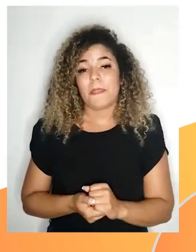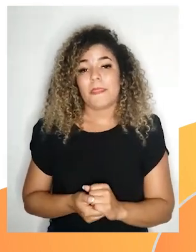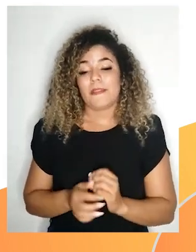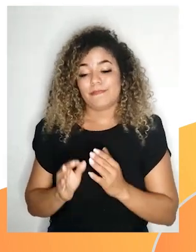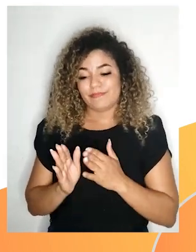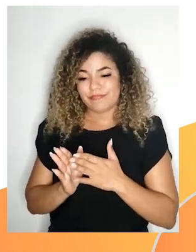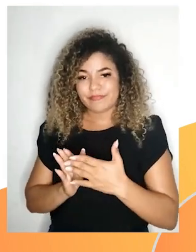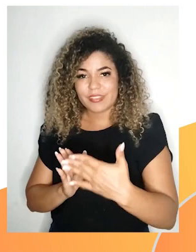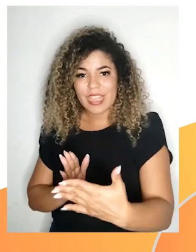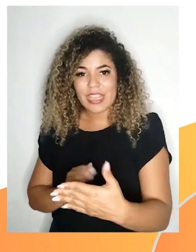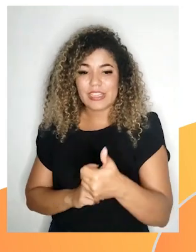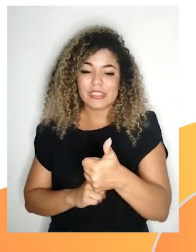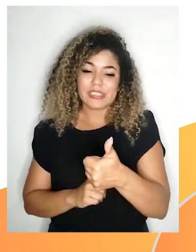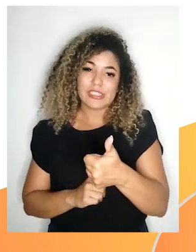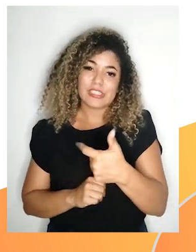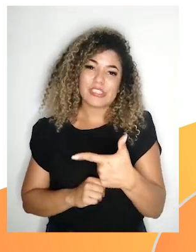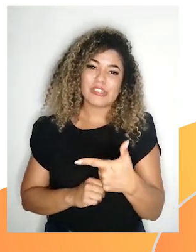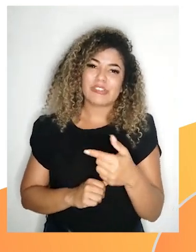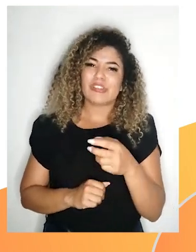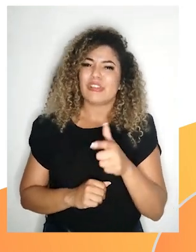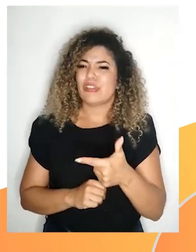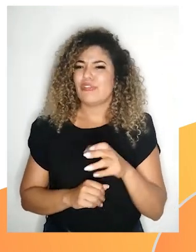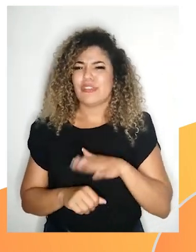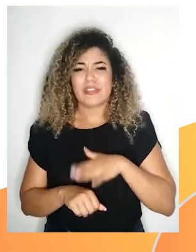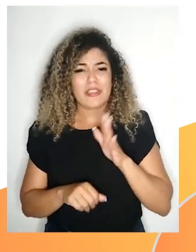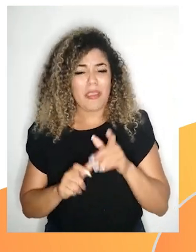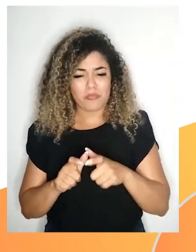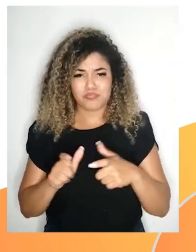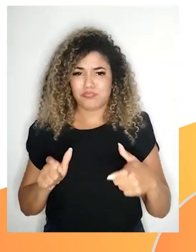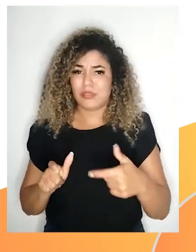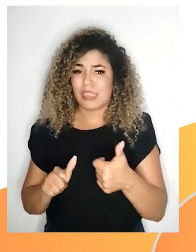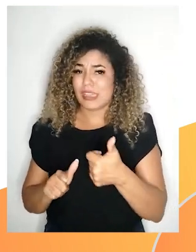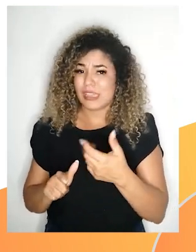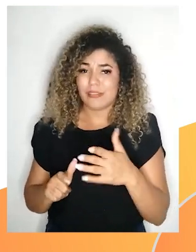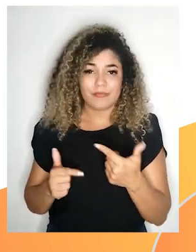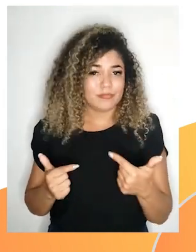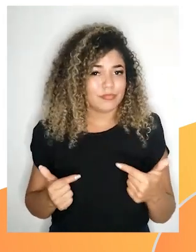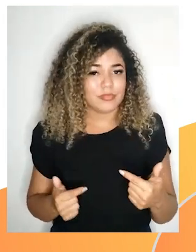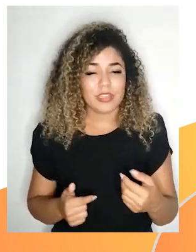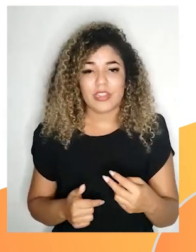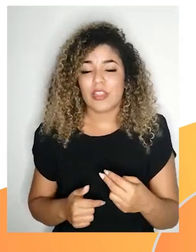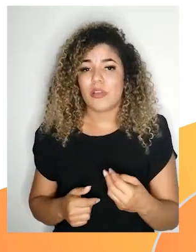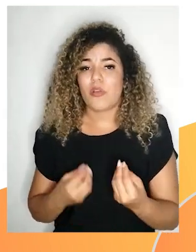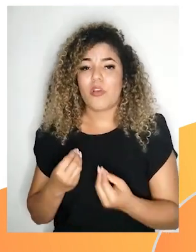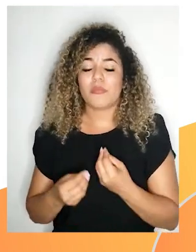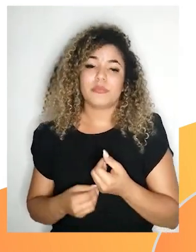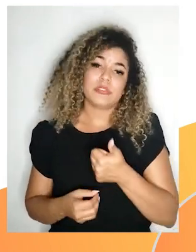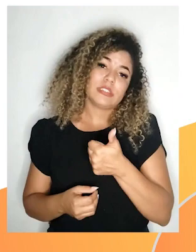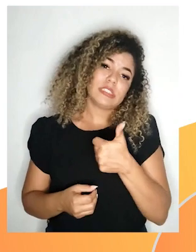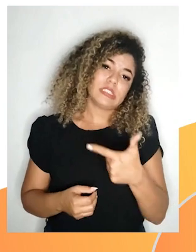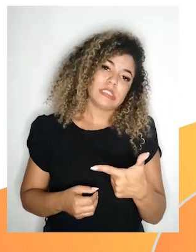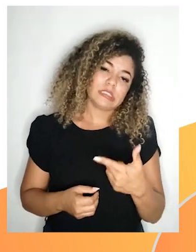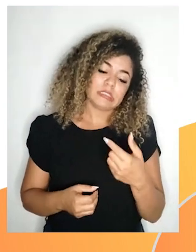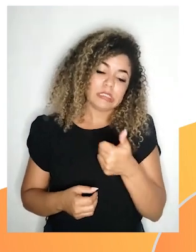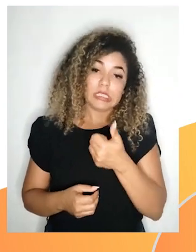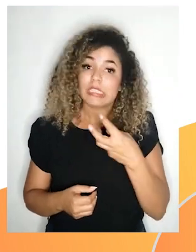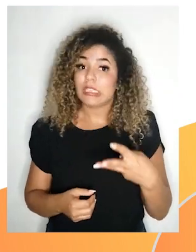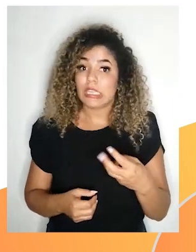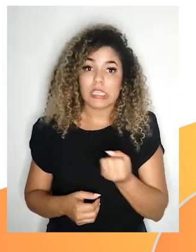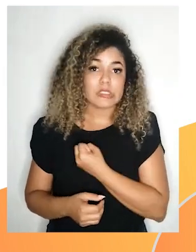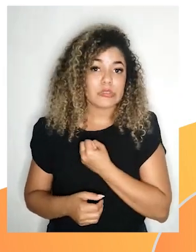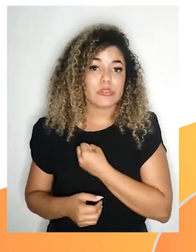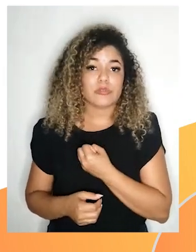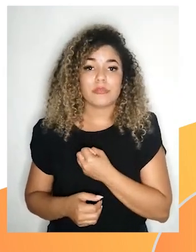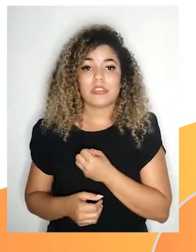distância de 12 para 25, né, é muito maior, porque é 13 e não tem como sair 13 nesse próximo lançamento, que é um dado só.